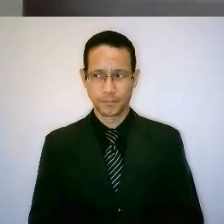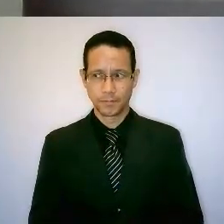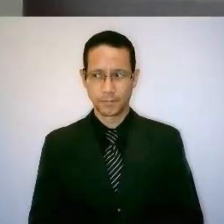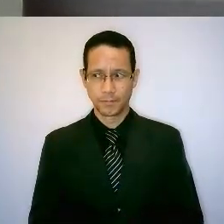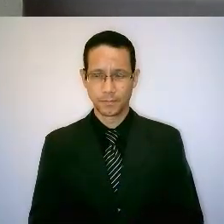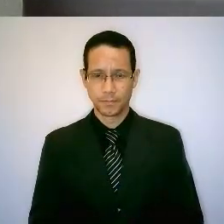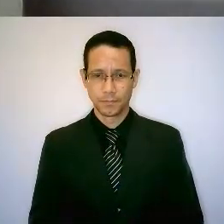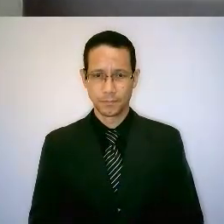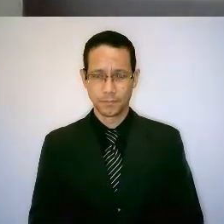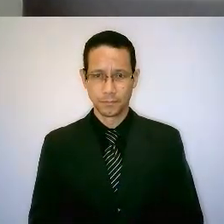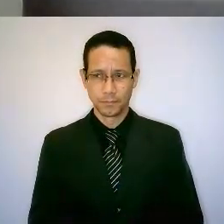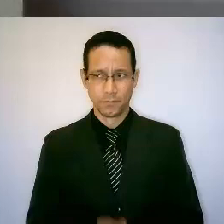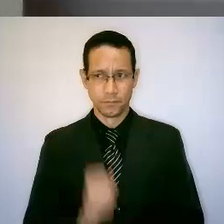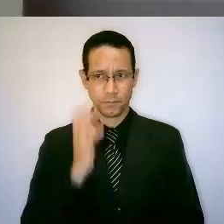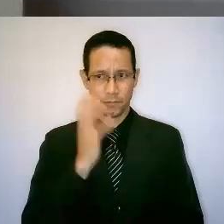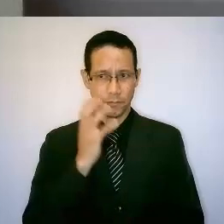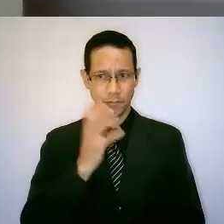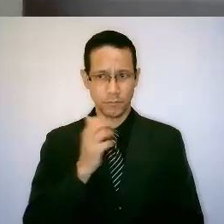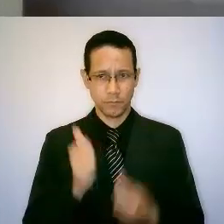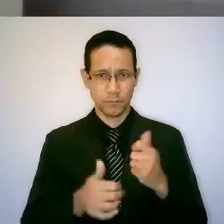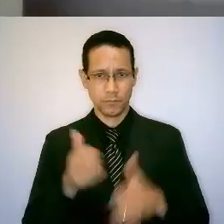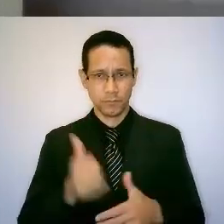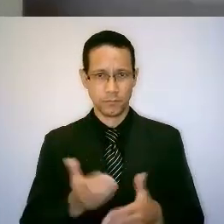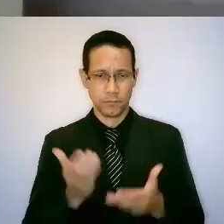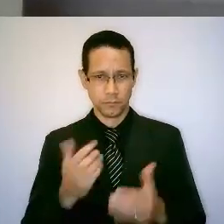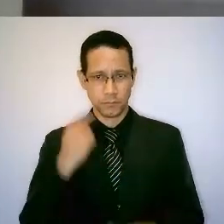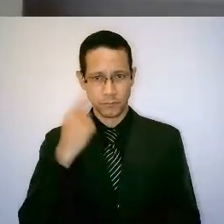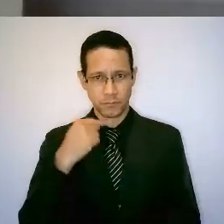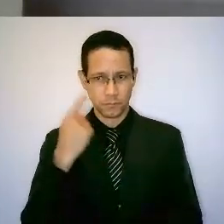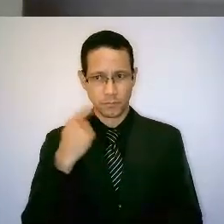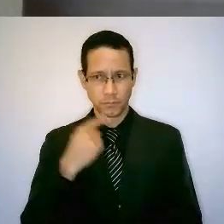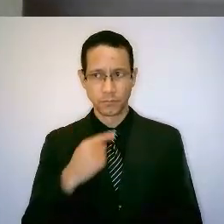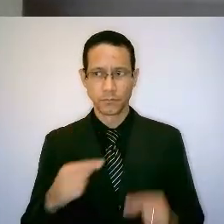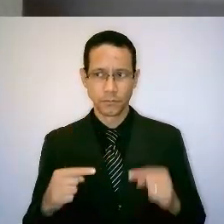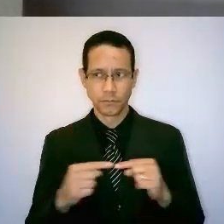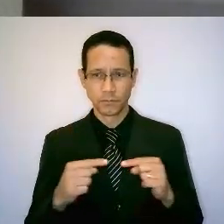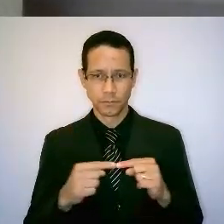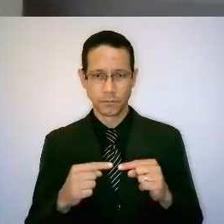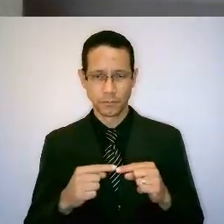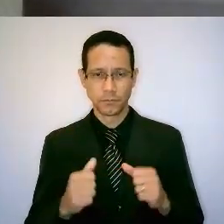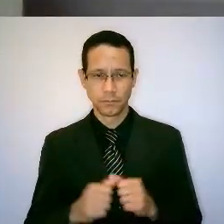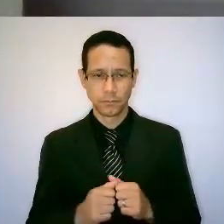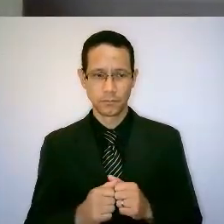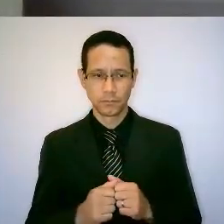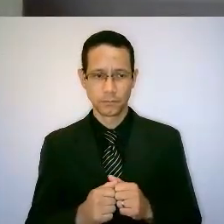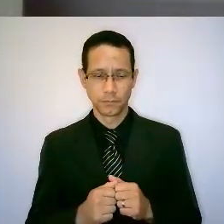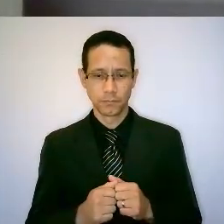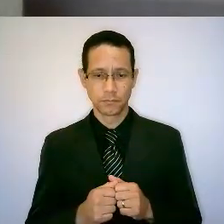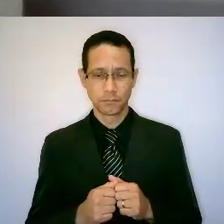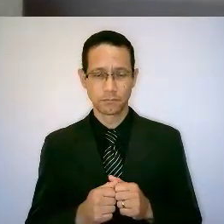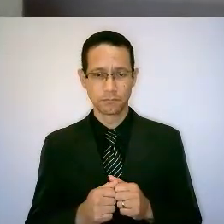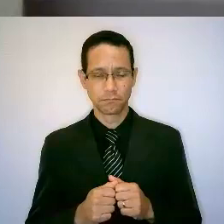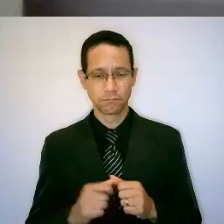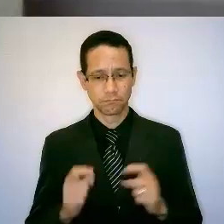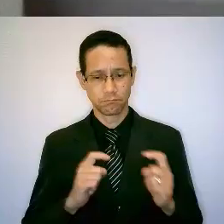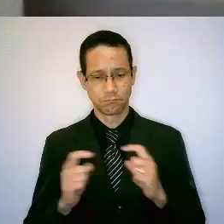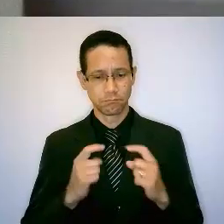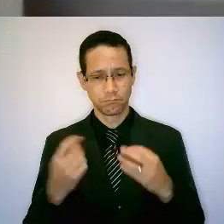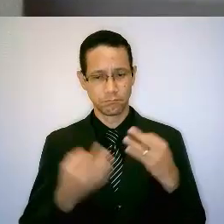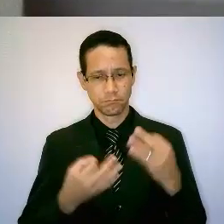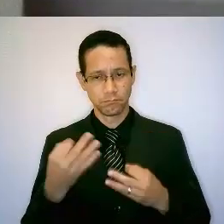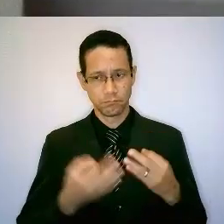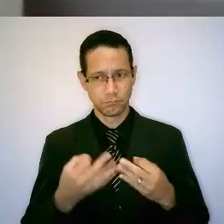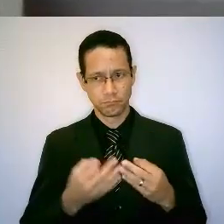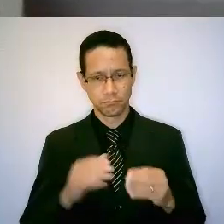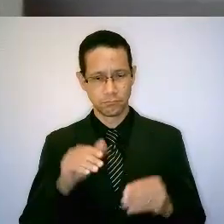sustentação levada a cabo pelo advogado se Repórter ao que foi objeto do julgamento e do voto que já se